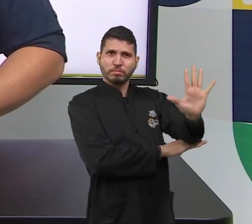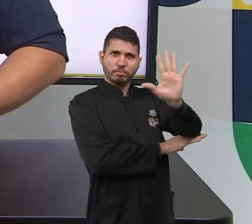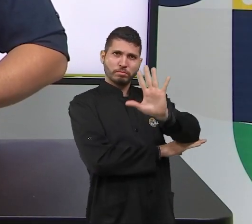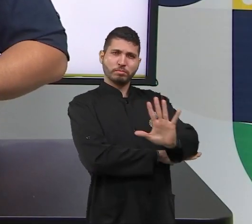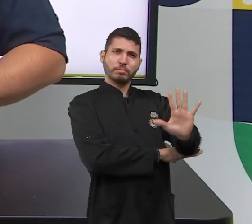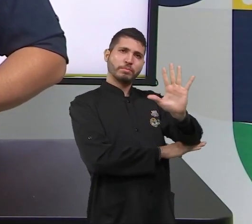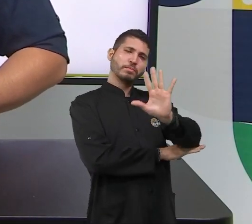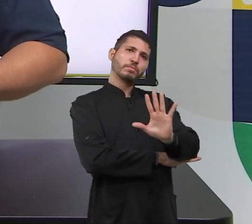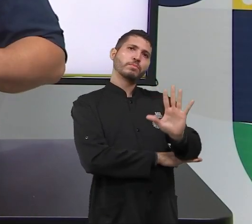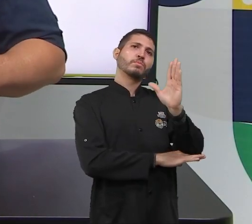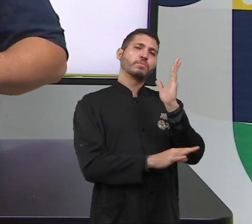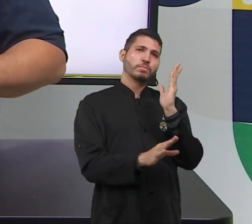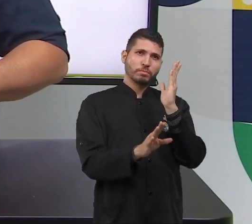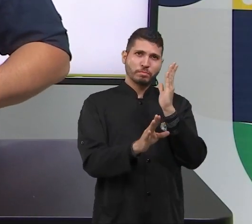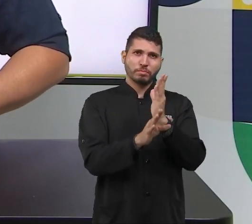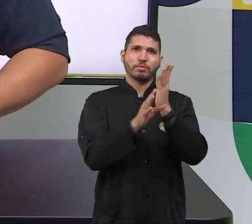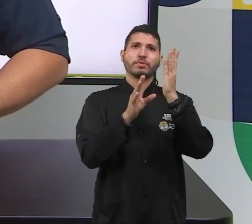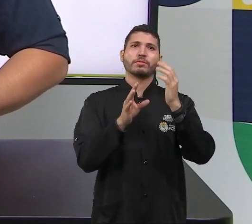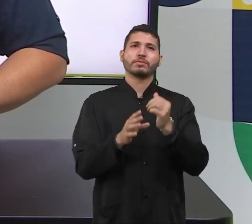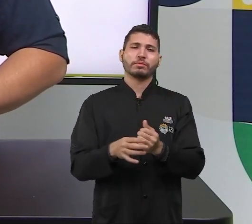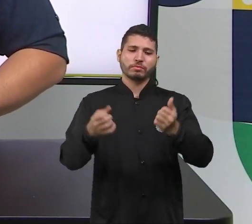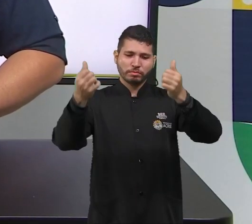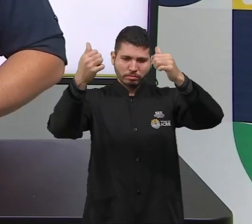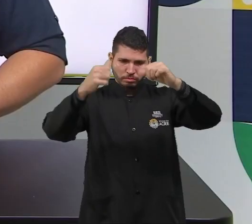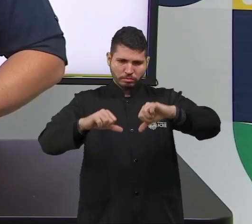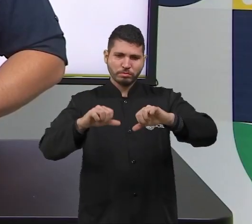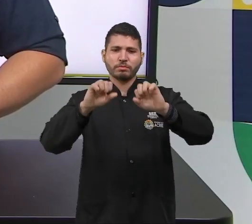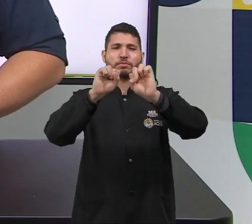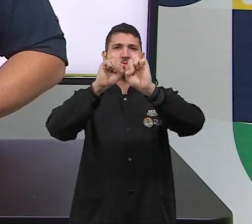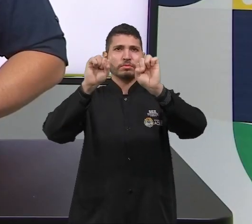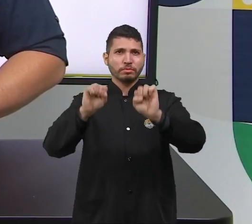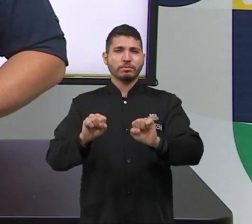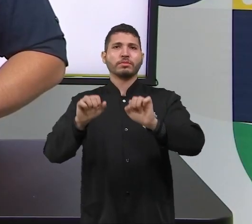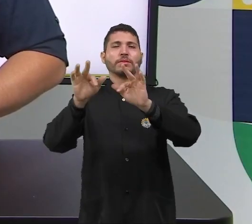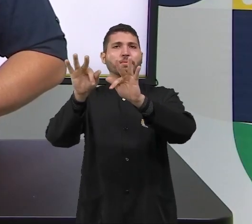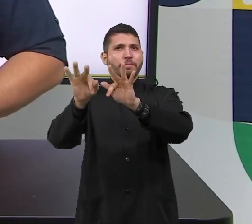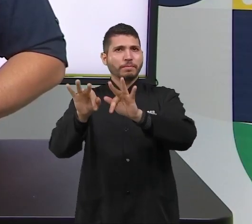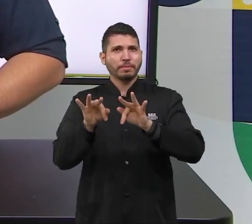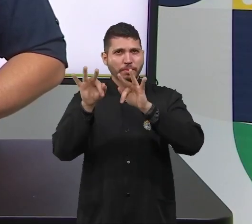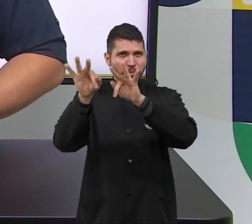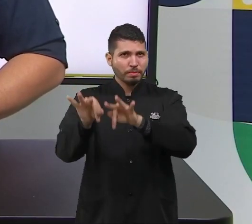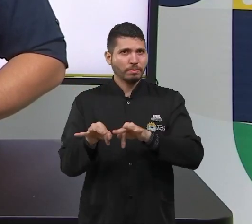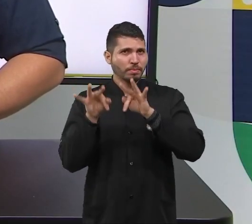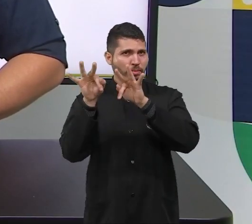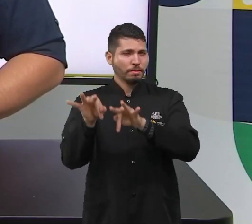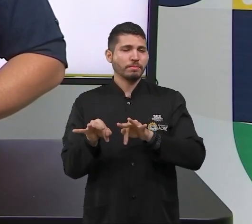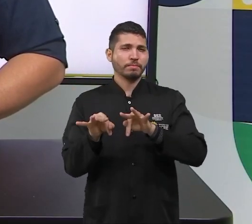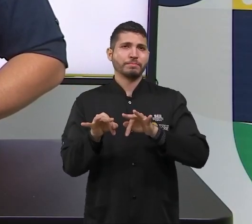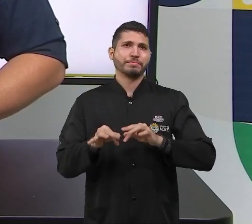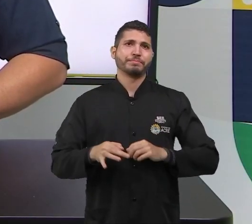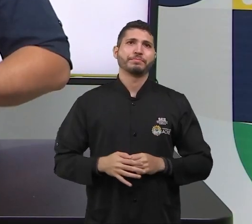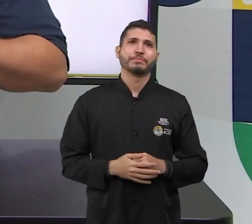isso devido à crise do sistema feudal, que impedia isso de acontecer.